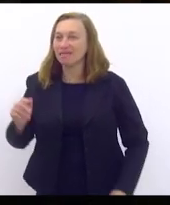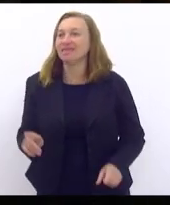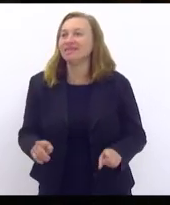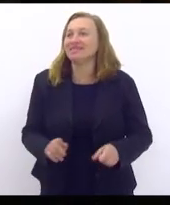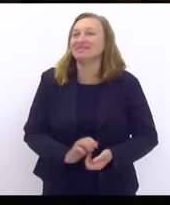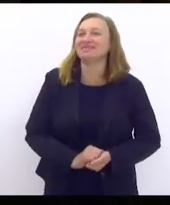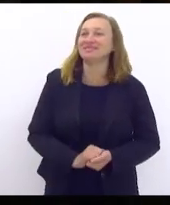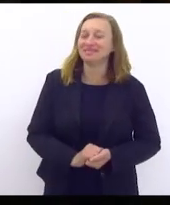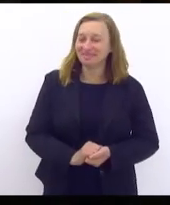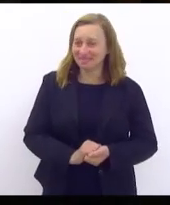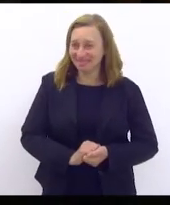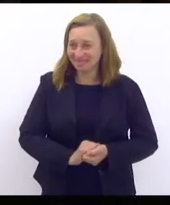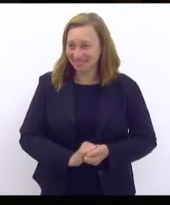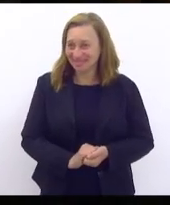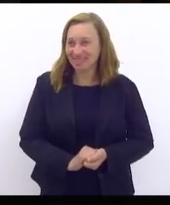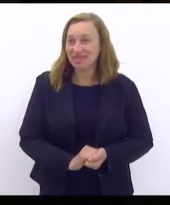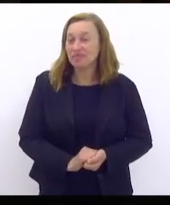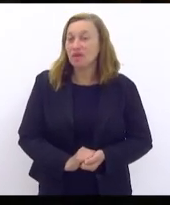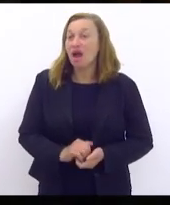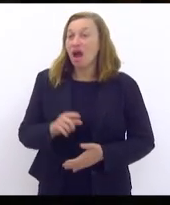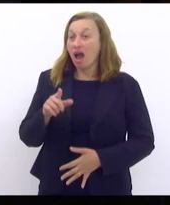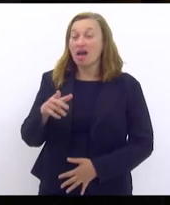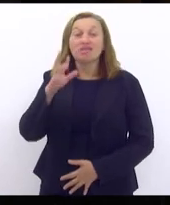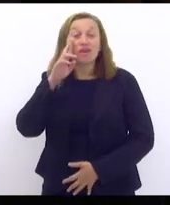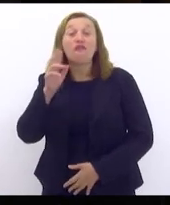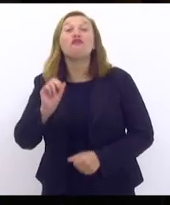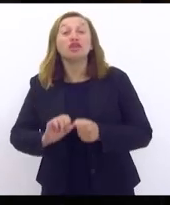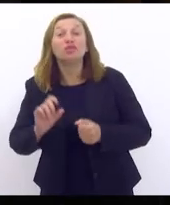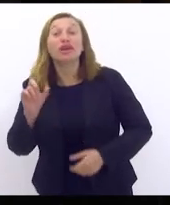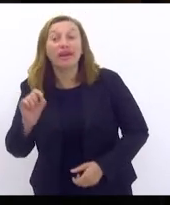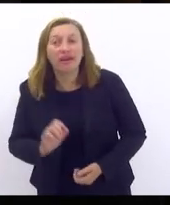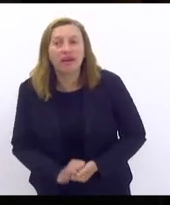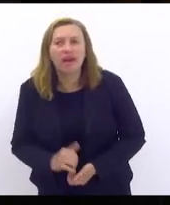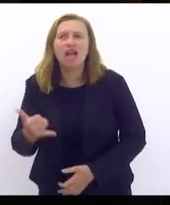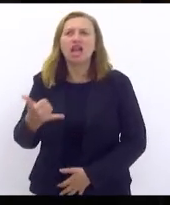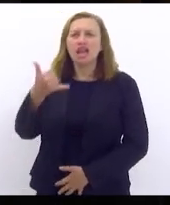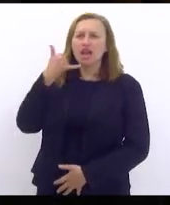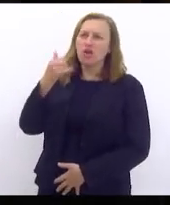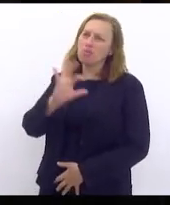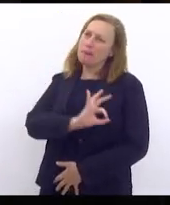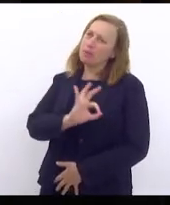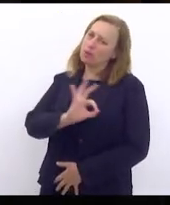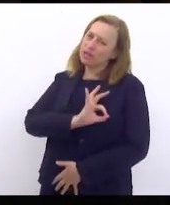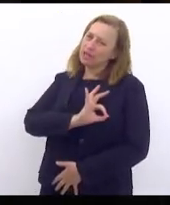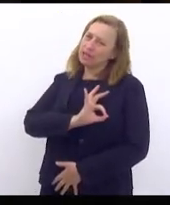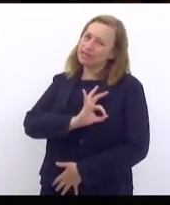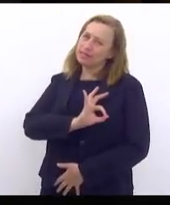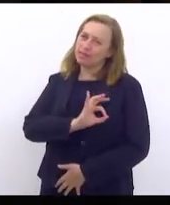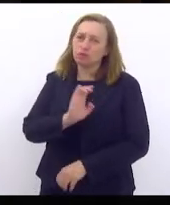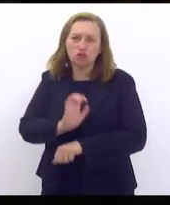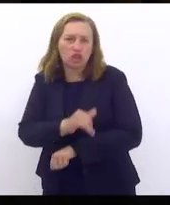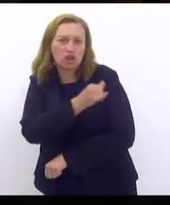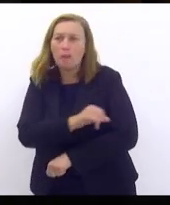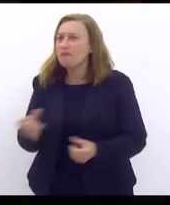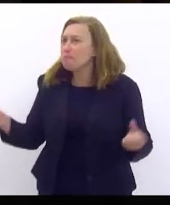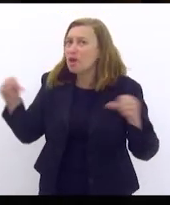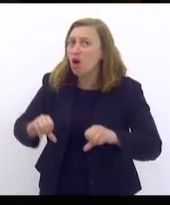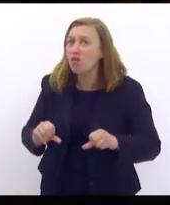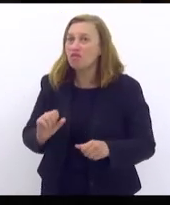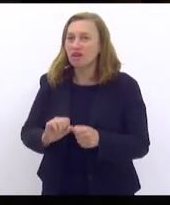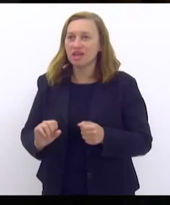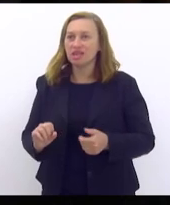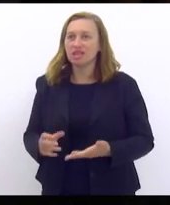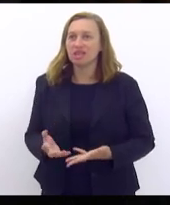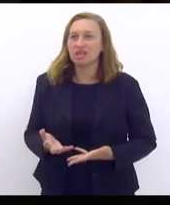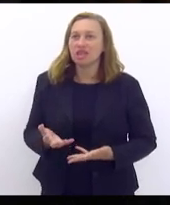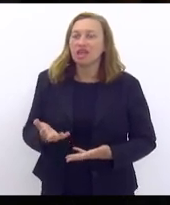traficante, como é o hábito. A senhora fez o quê? Ligou para a Polícia Militar do Estado do Rio de Janeiro e ainda fez pior. Tentou